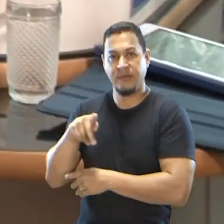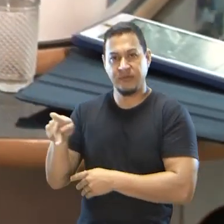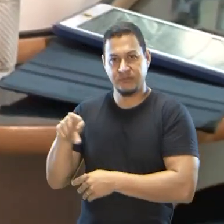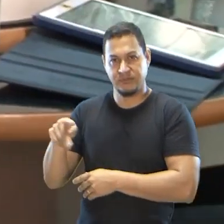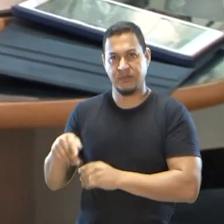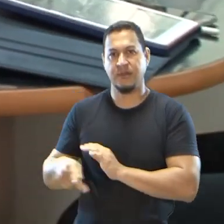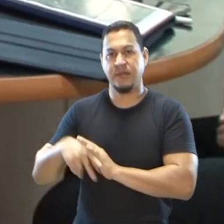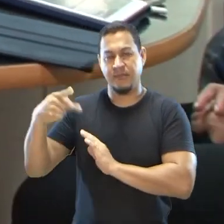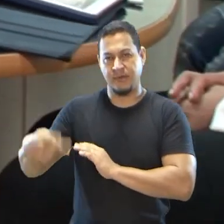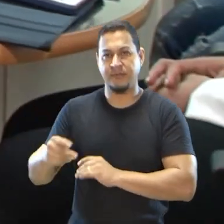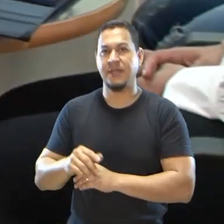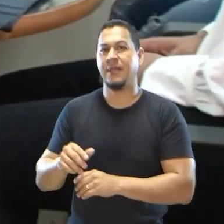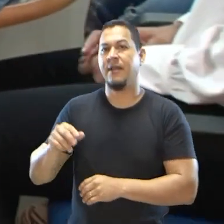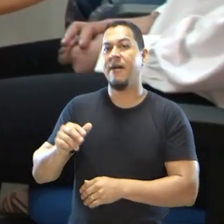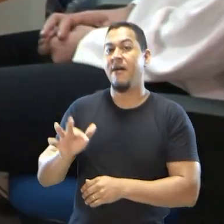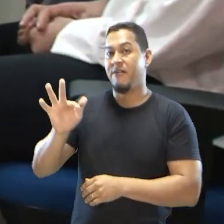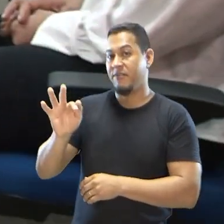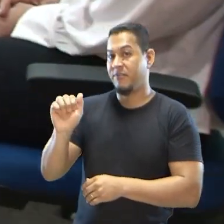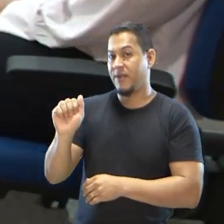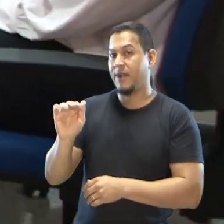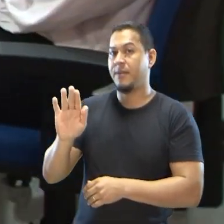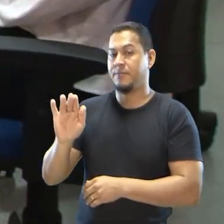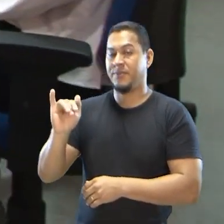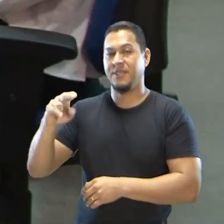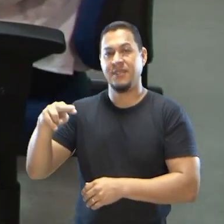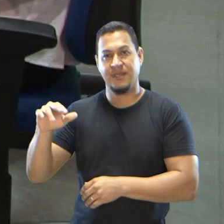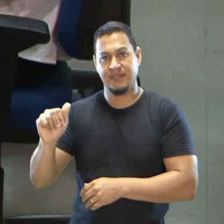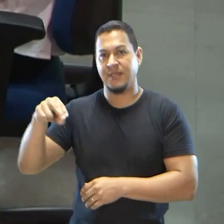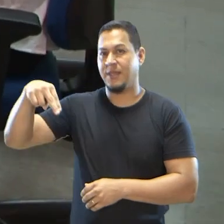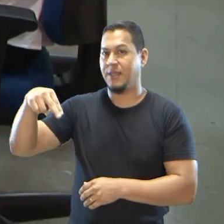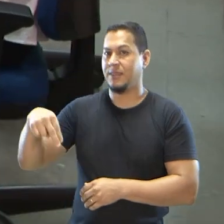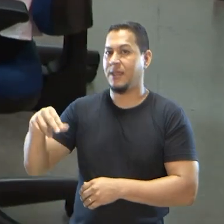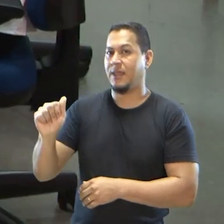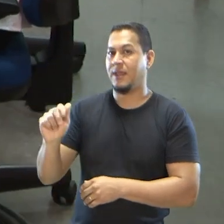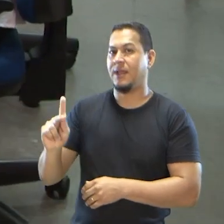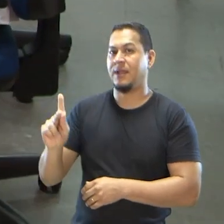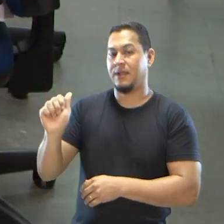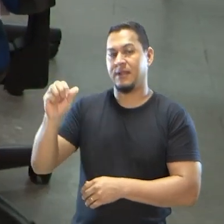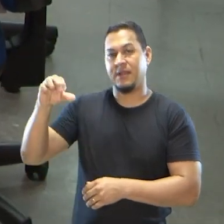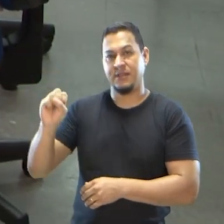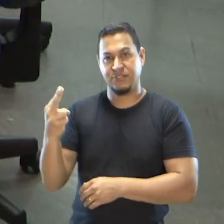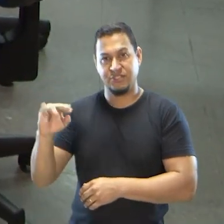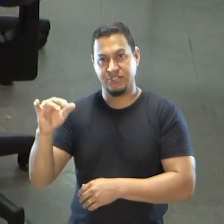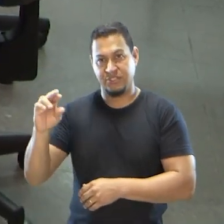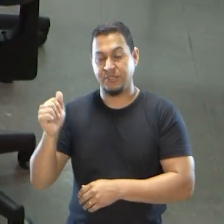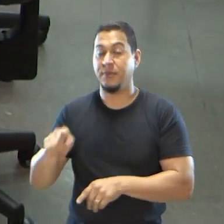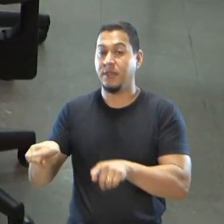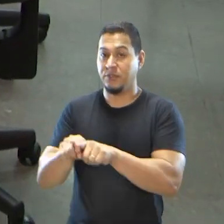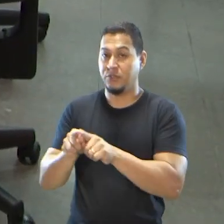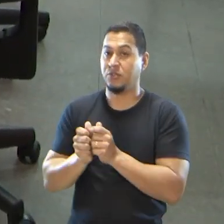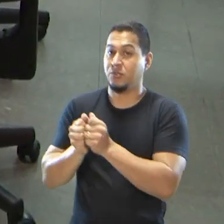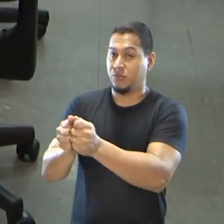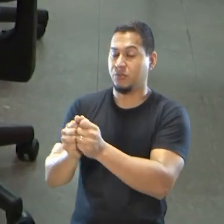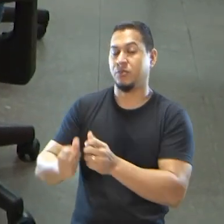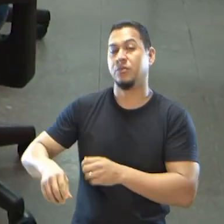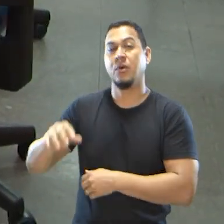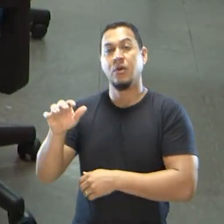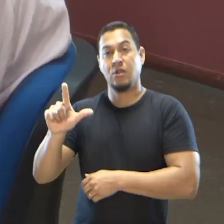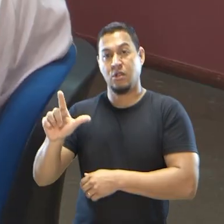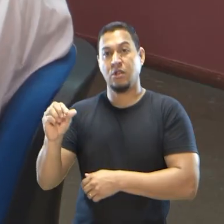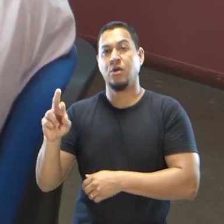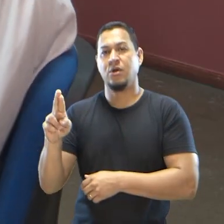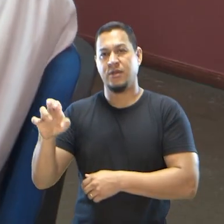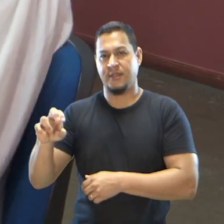Pós-Graduação em Saúde e Biodiversidade, Fabiana Nakashima, e a mestranda, Lorena Alves Ruiz. Lorena, seja bem-vinda. Bom dia,